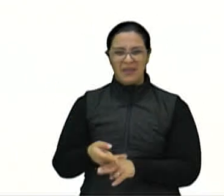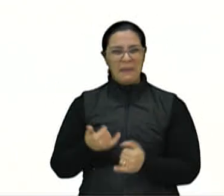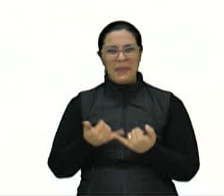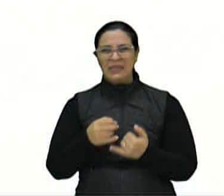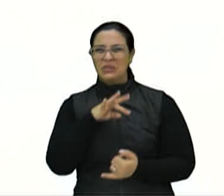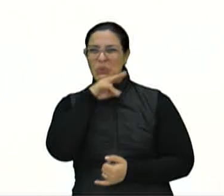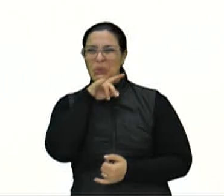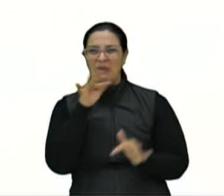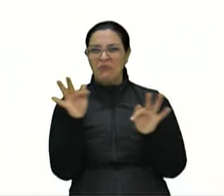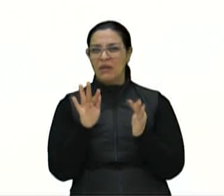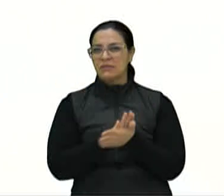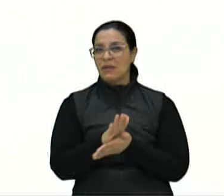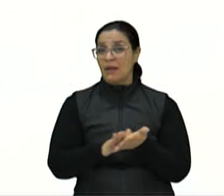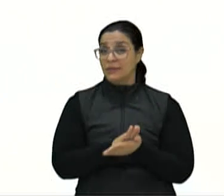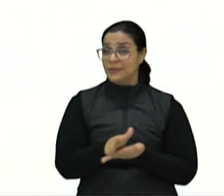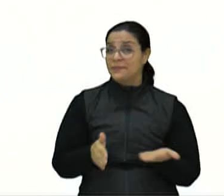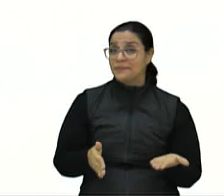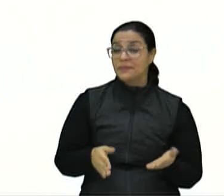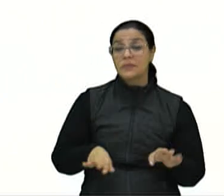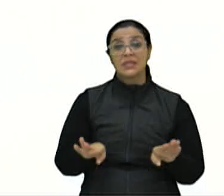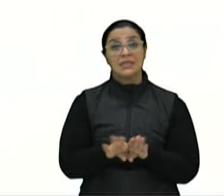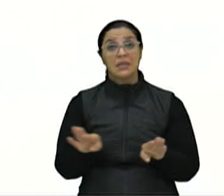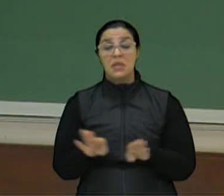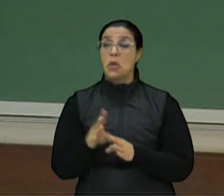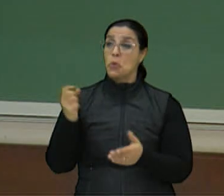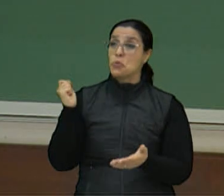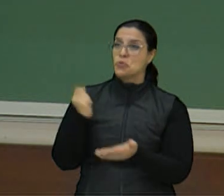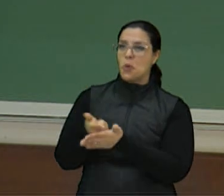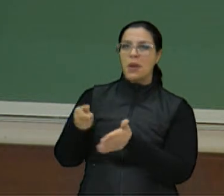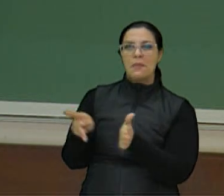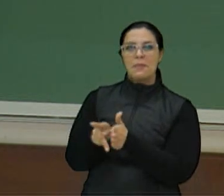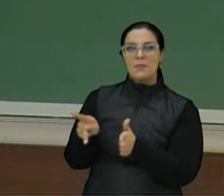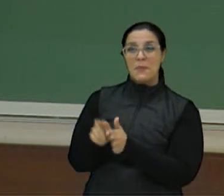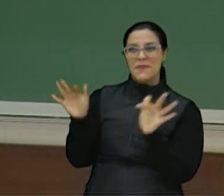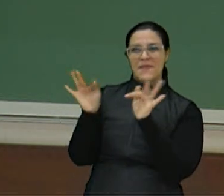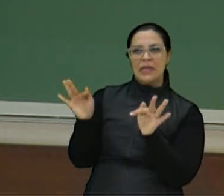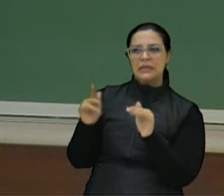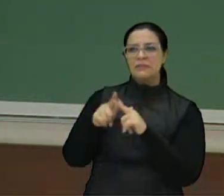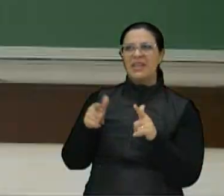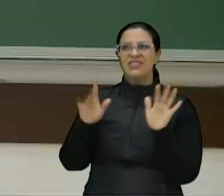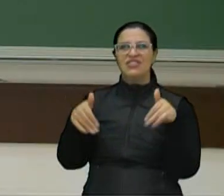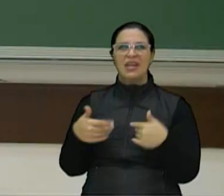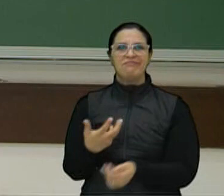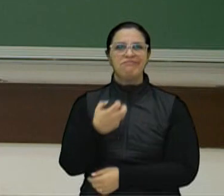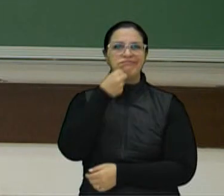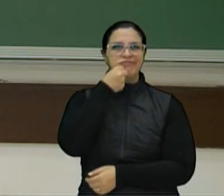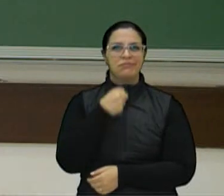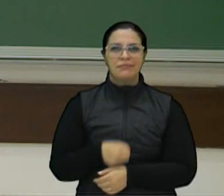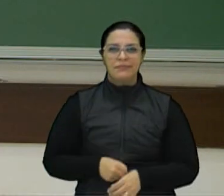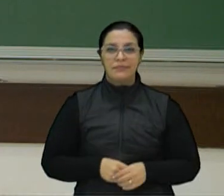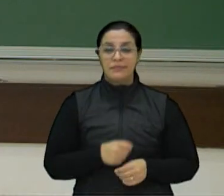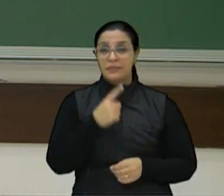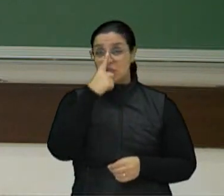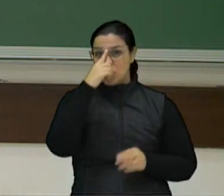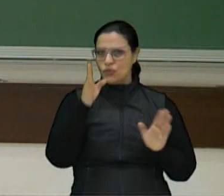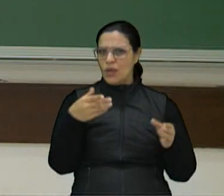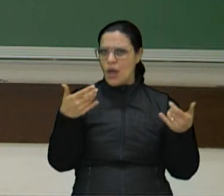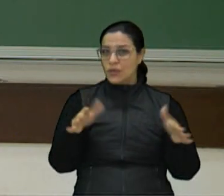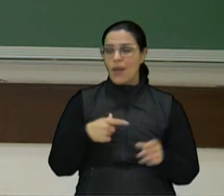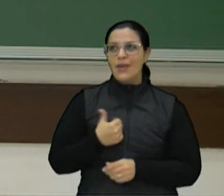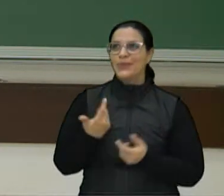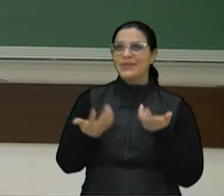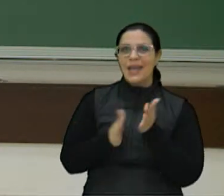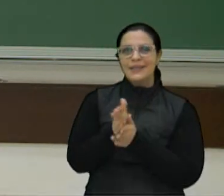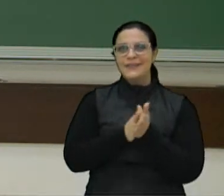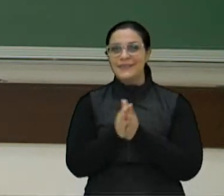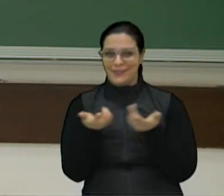tornou feliz. Ou me tornou feliz por pouco tempo. Já aconteceu com você? Queria tanto alguma